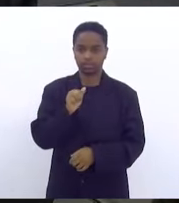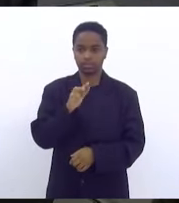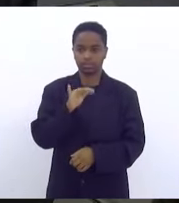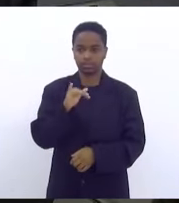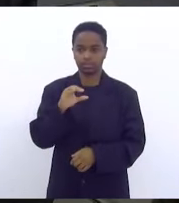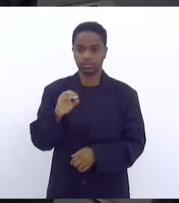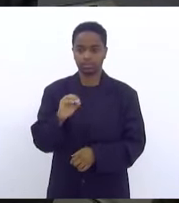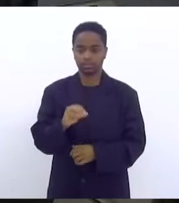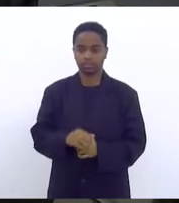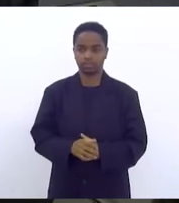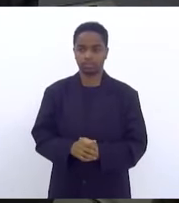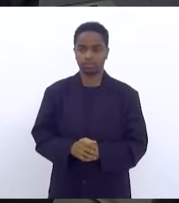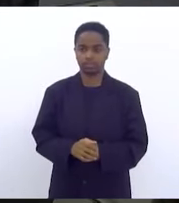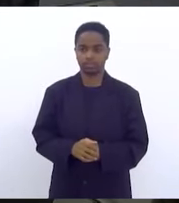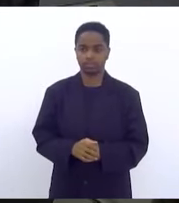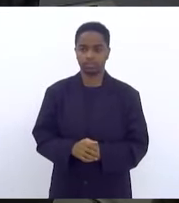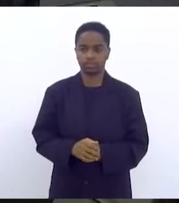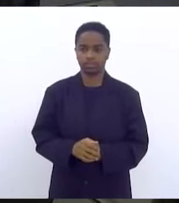Glauberto.